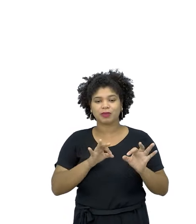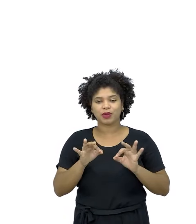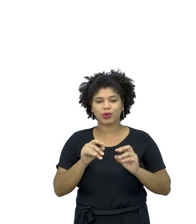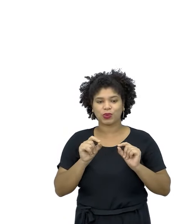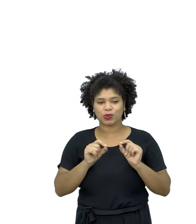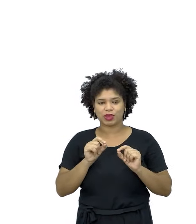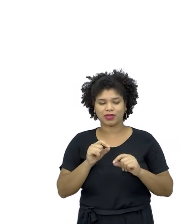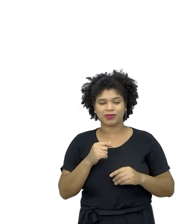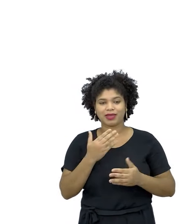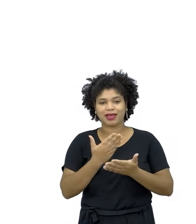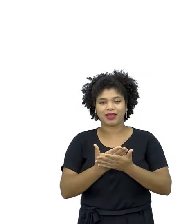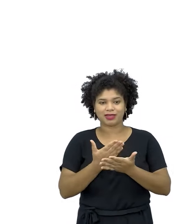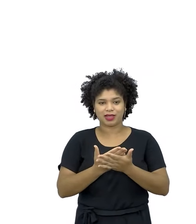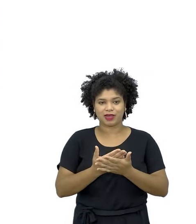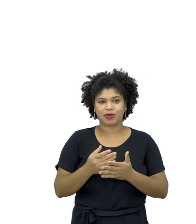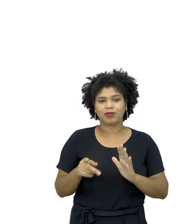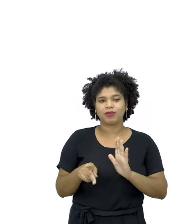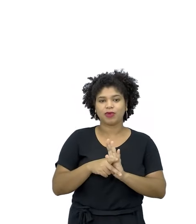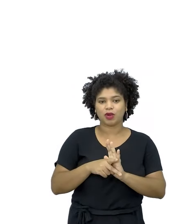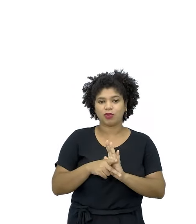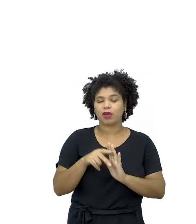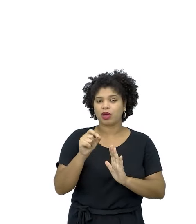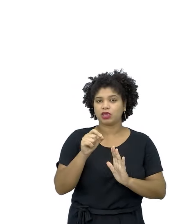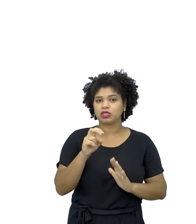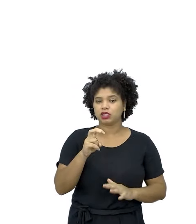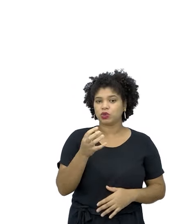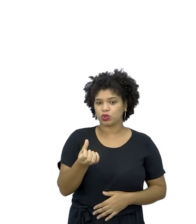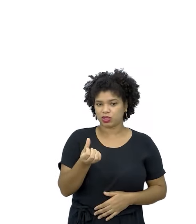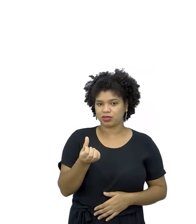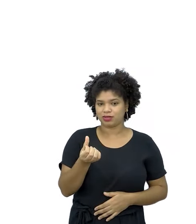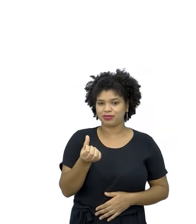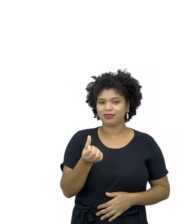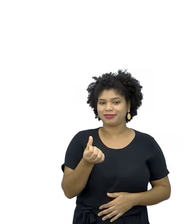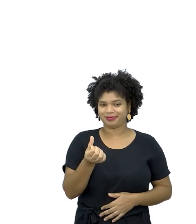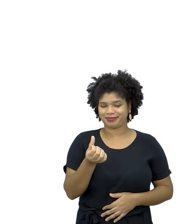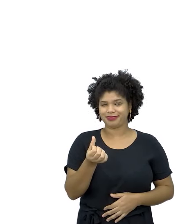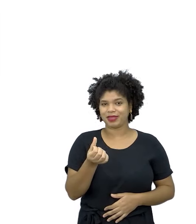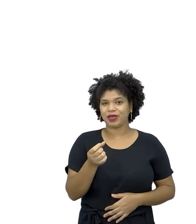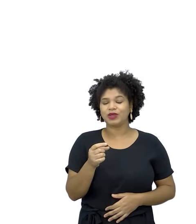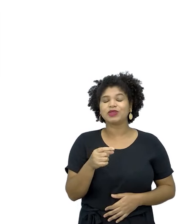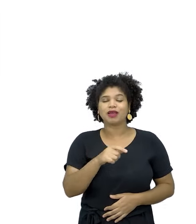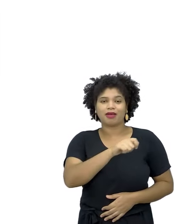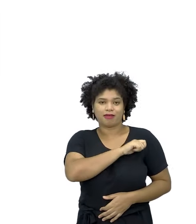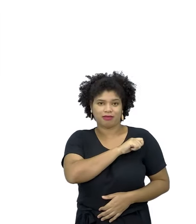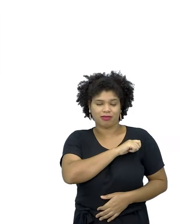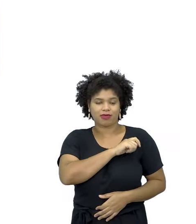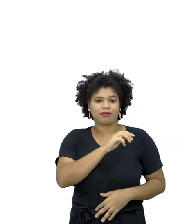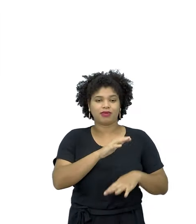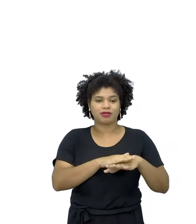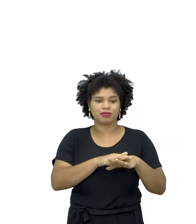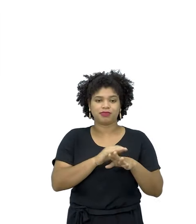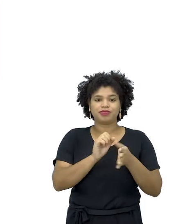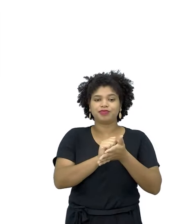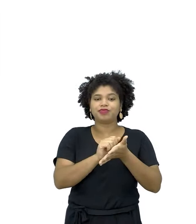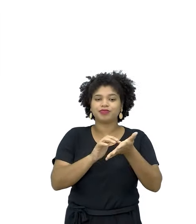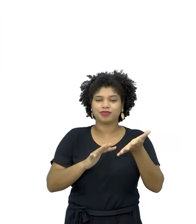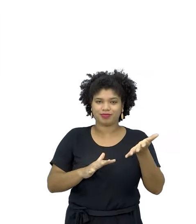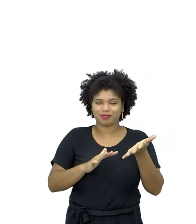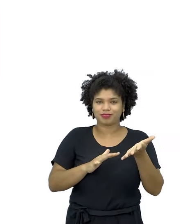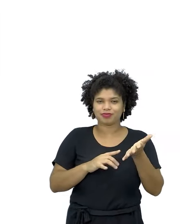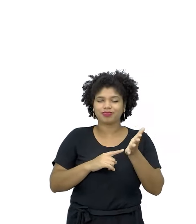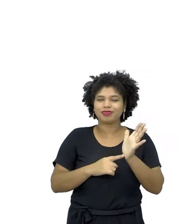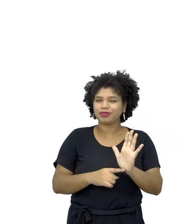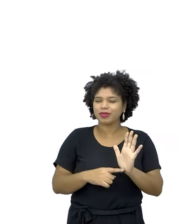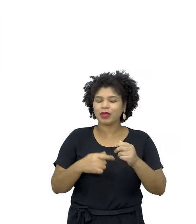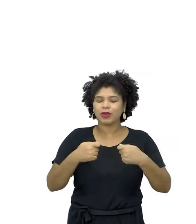vocês? Então, na aula de notação científica, fala lá para nós, caro estudante, para o desenvolvimento da atividade proposta a seguir,